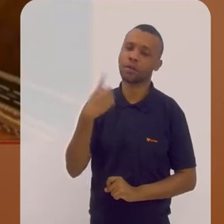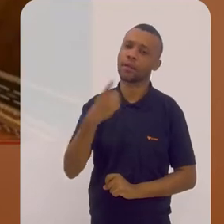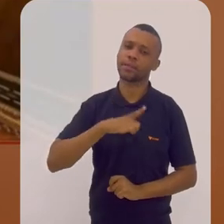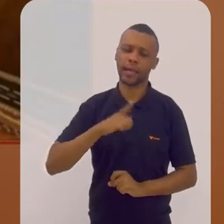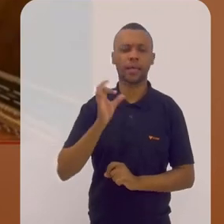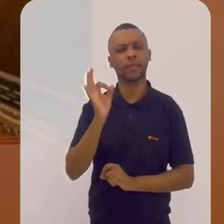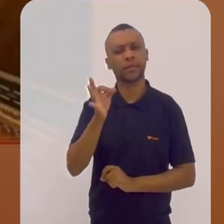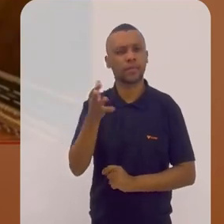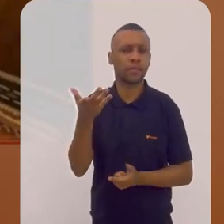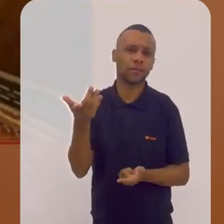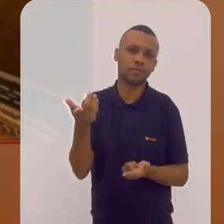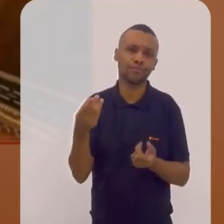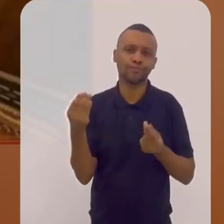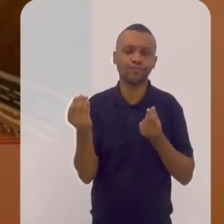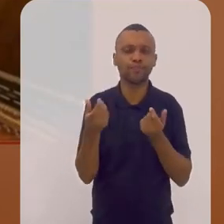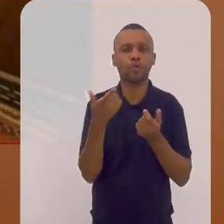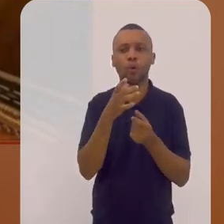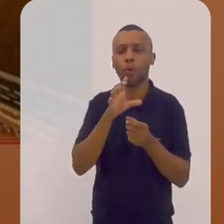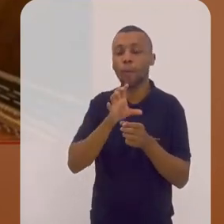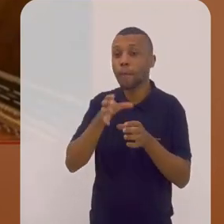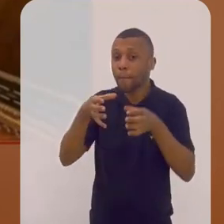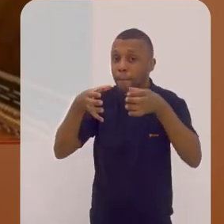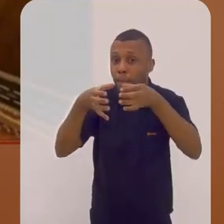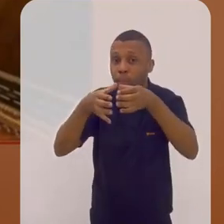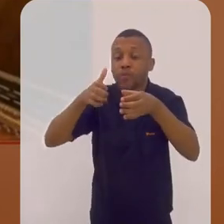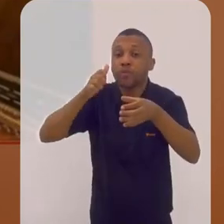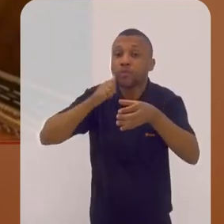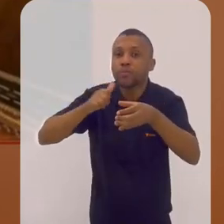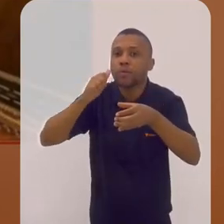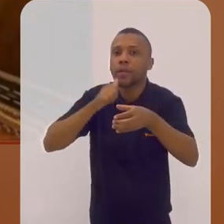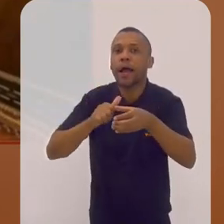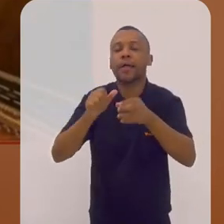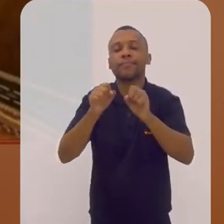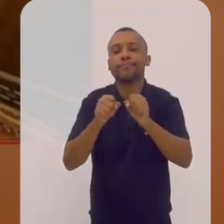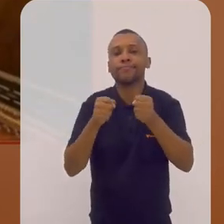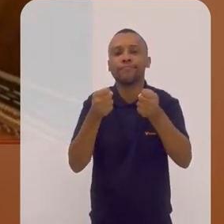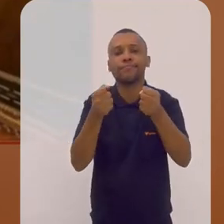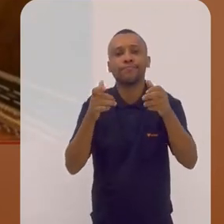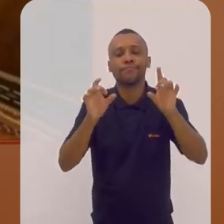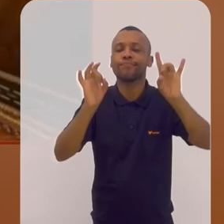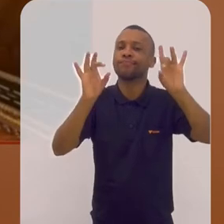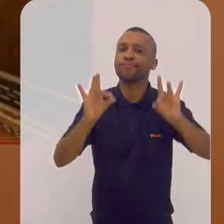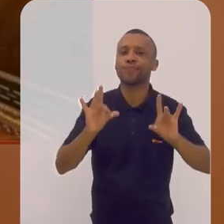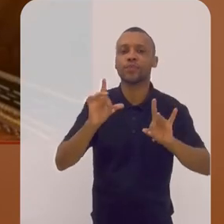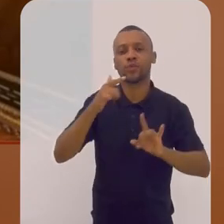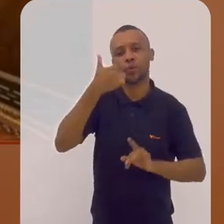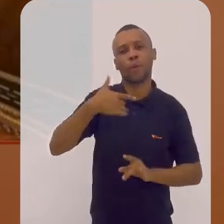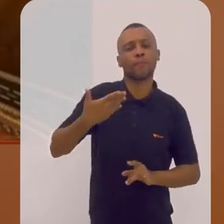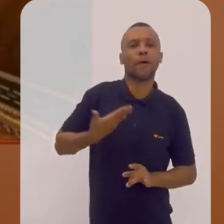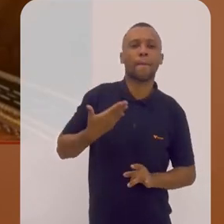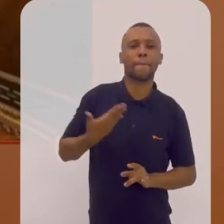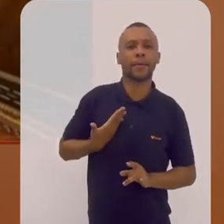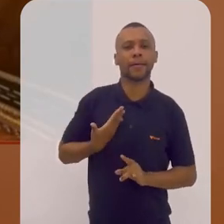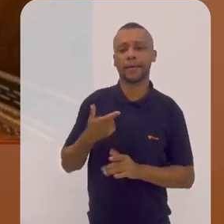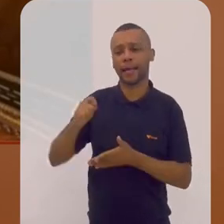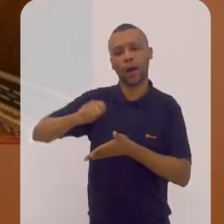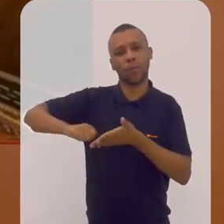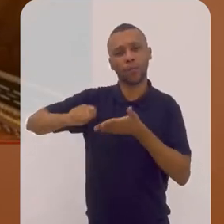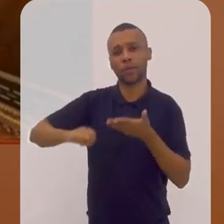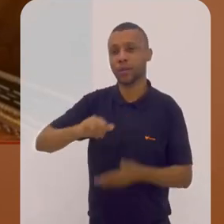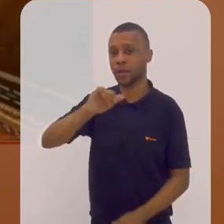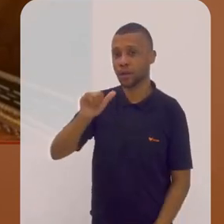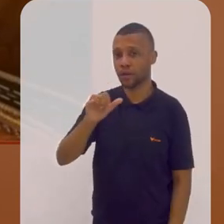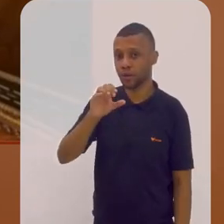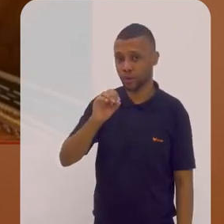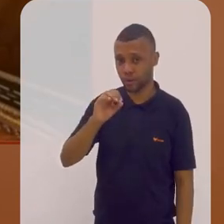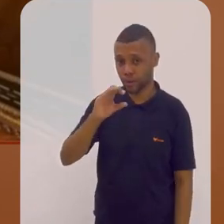sim digamos, um conjunto de mulheres muito especiais. Eu sou muito amiga da compositora Jocy